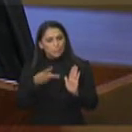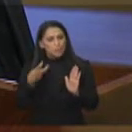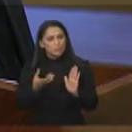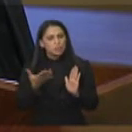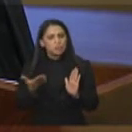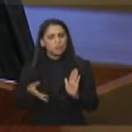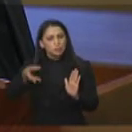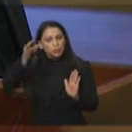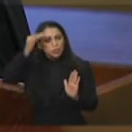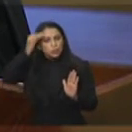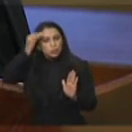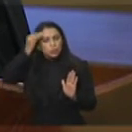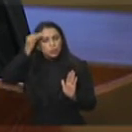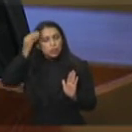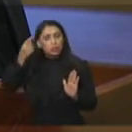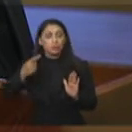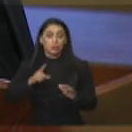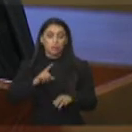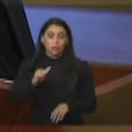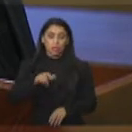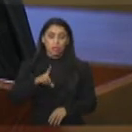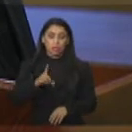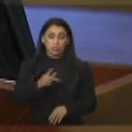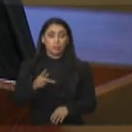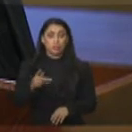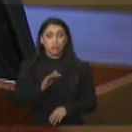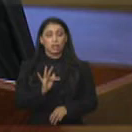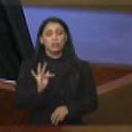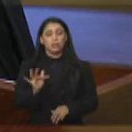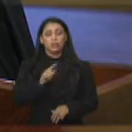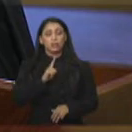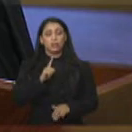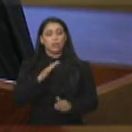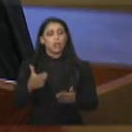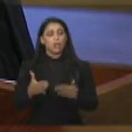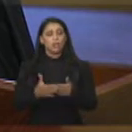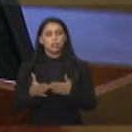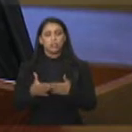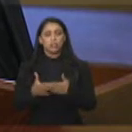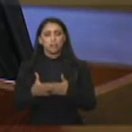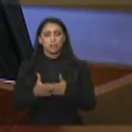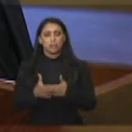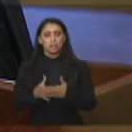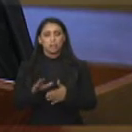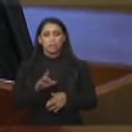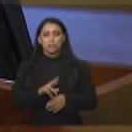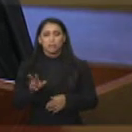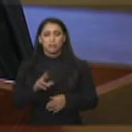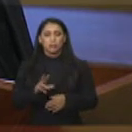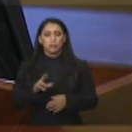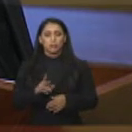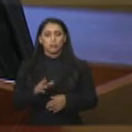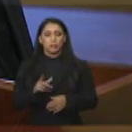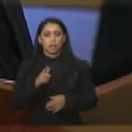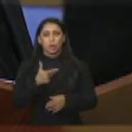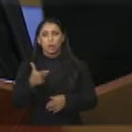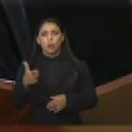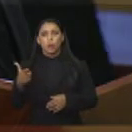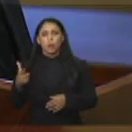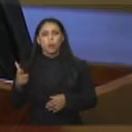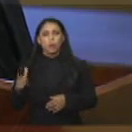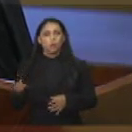compreensão de que o cabimento da ADPF se restringe às hipóteses de absoluta inexistência de qualquer outro